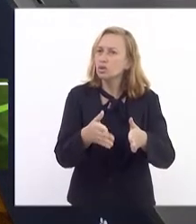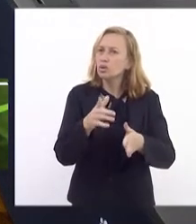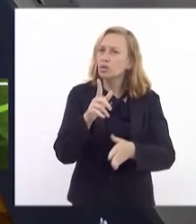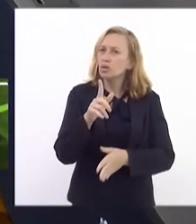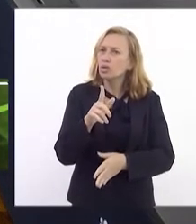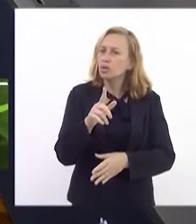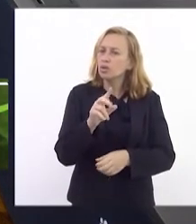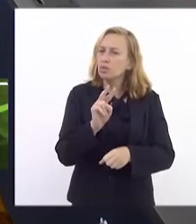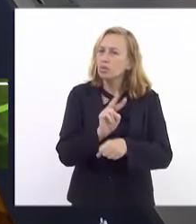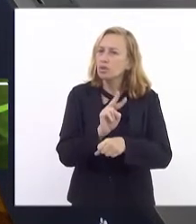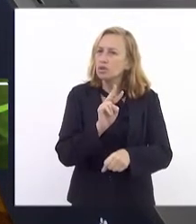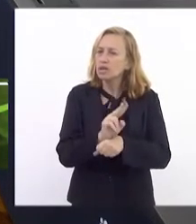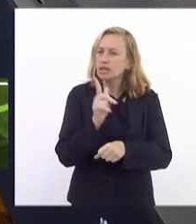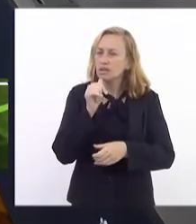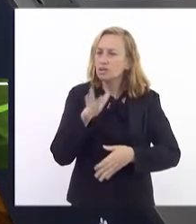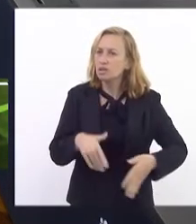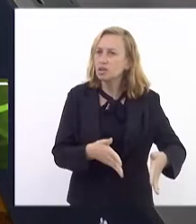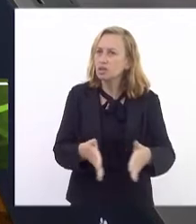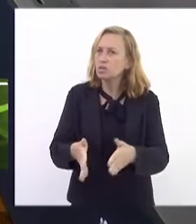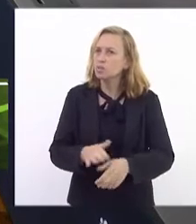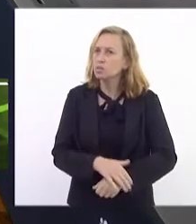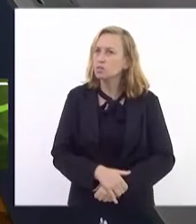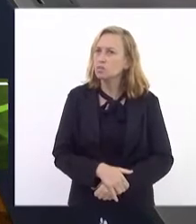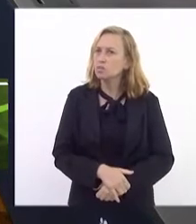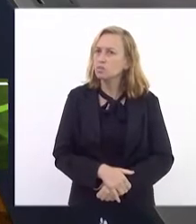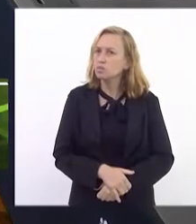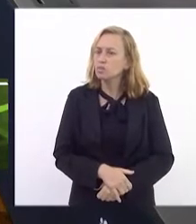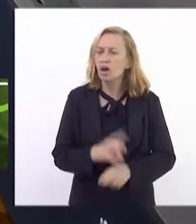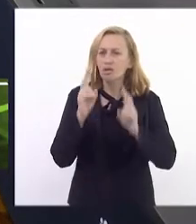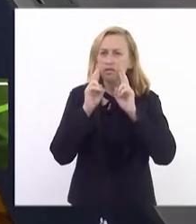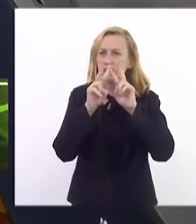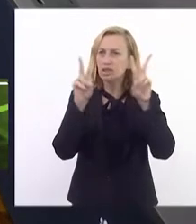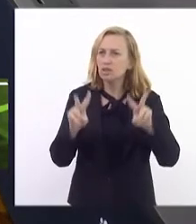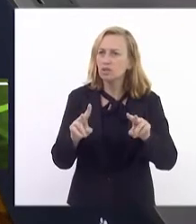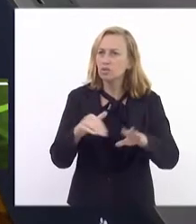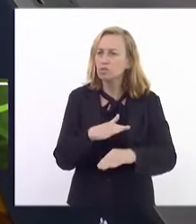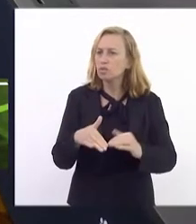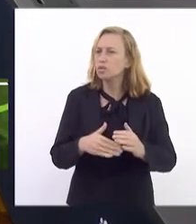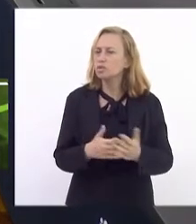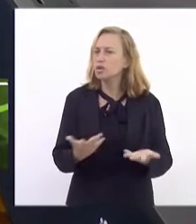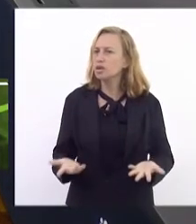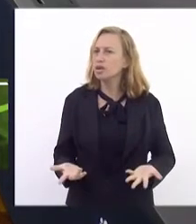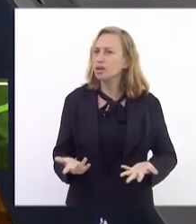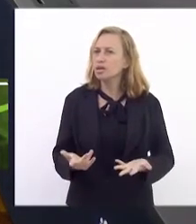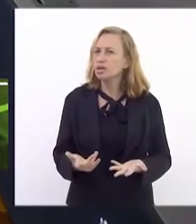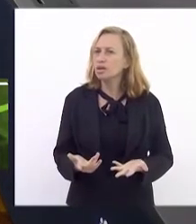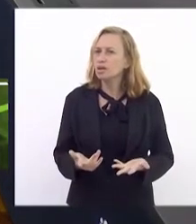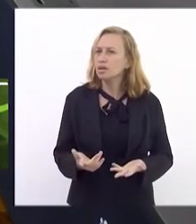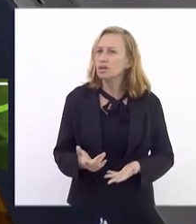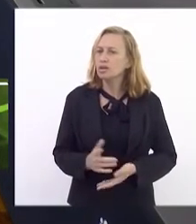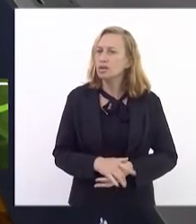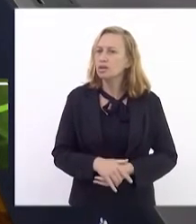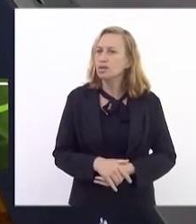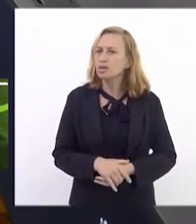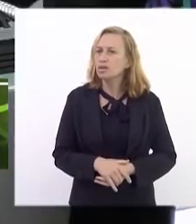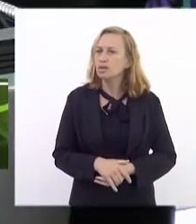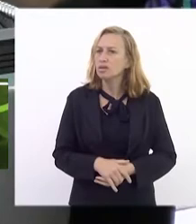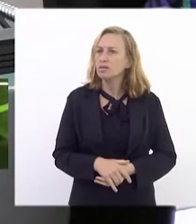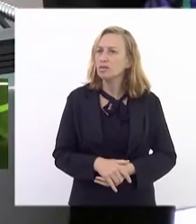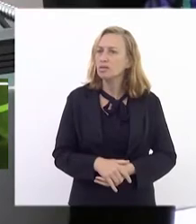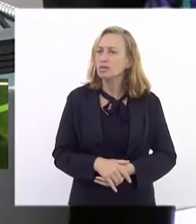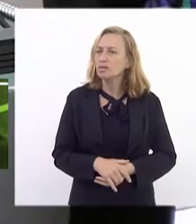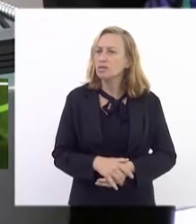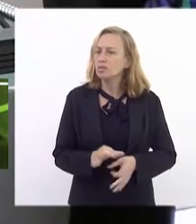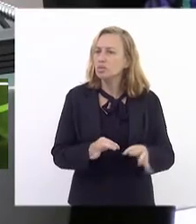Rios. Guardião de Rios. Que visava um objeto muito menor que